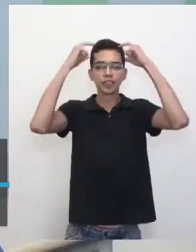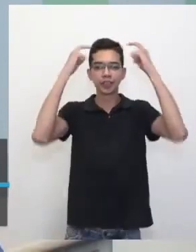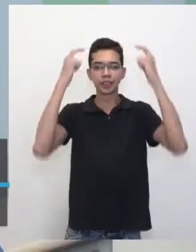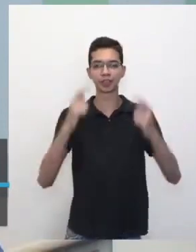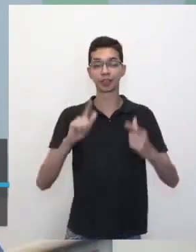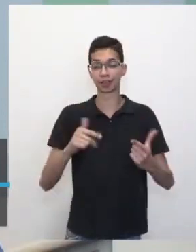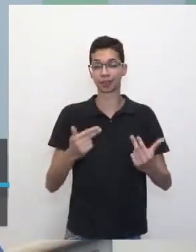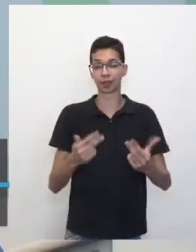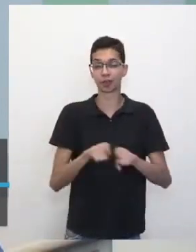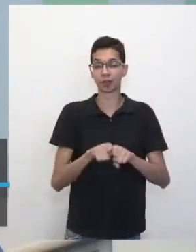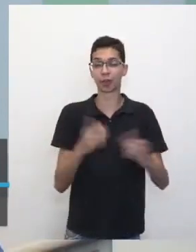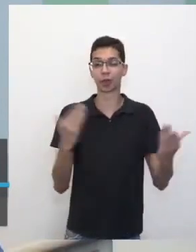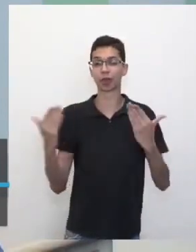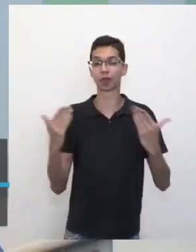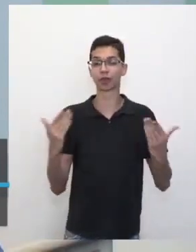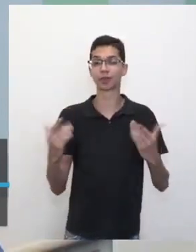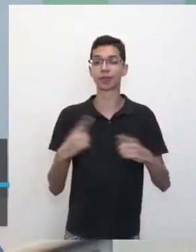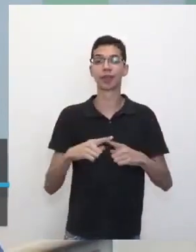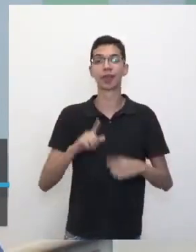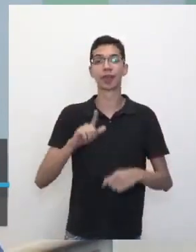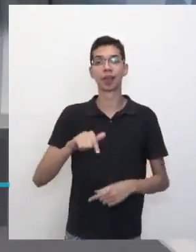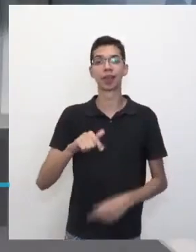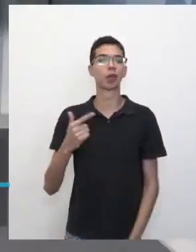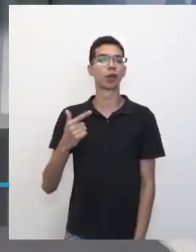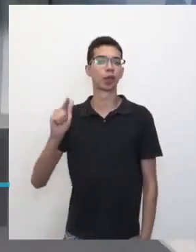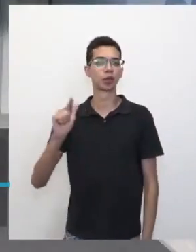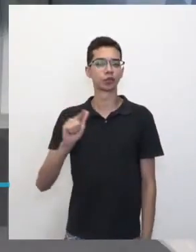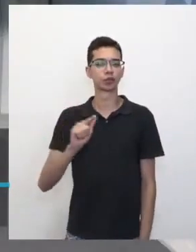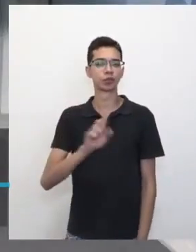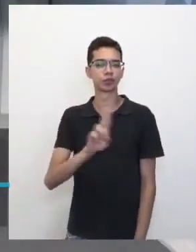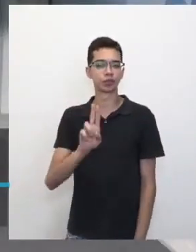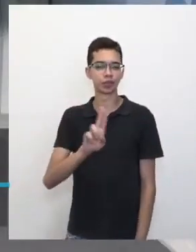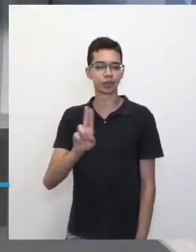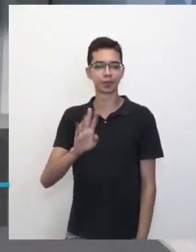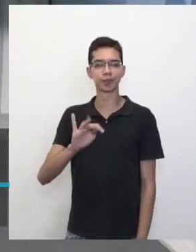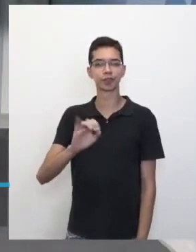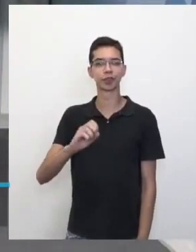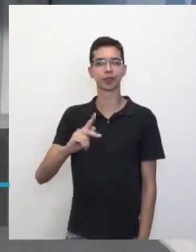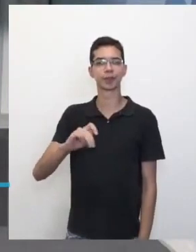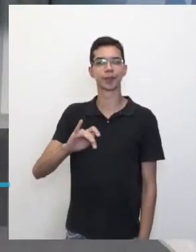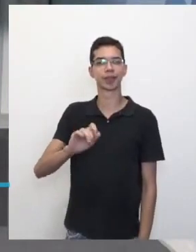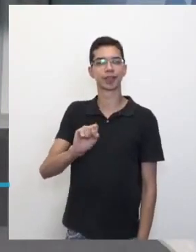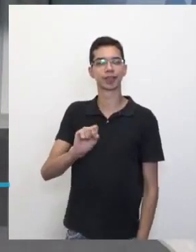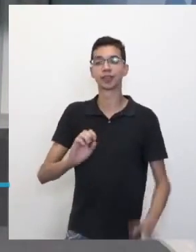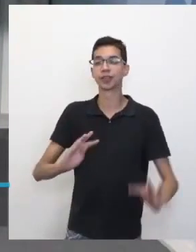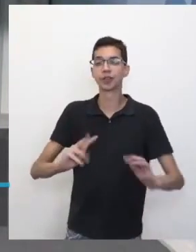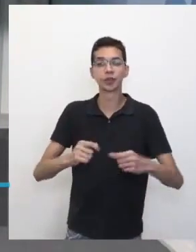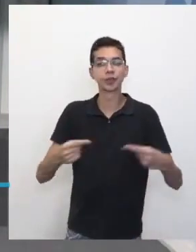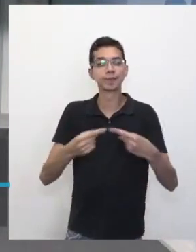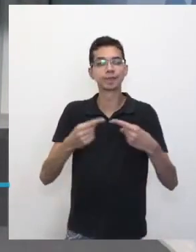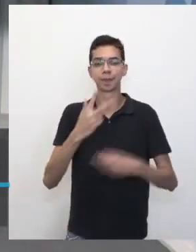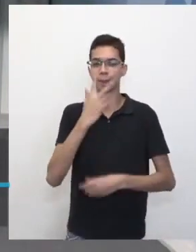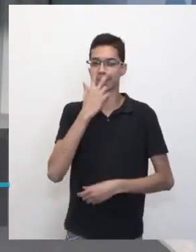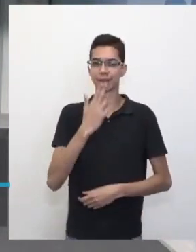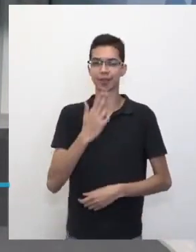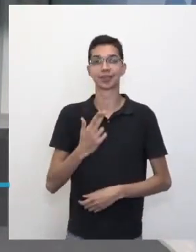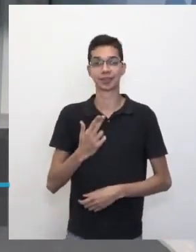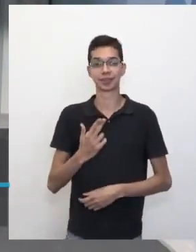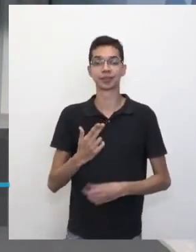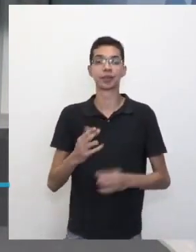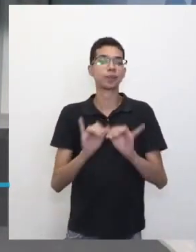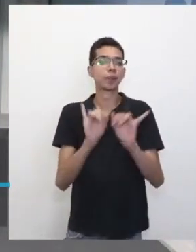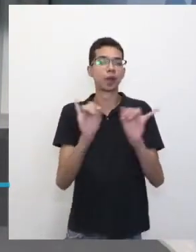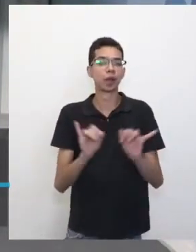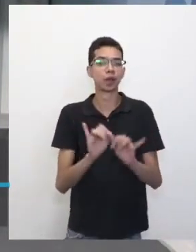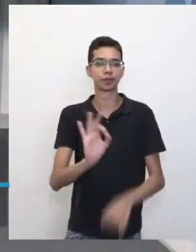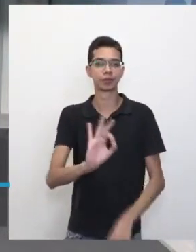Carol, né? Que inspirou o Tio Patinhas, né? Tá vendo? O Uncle Scrooge, né? Tudo se conecta. Tudo se conecta, nada ali é por acaso,